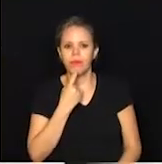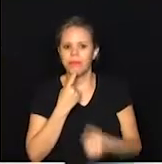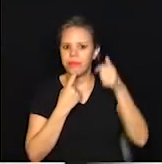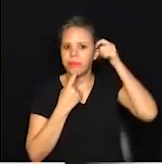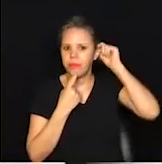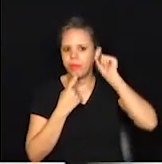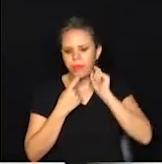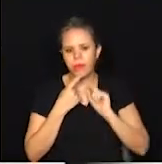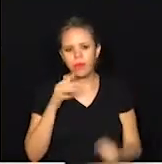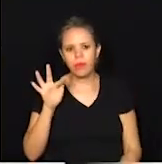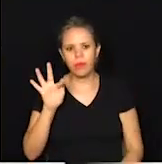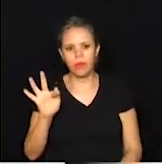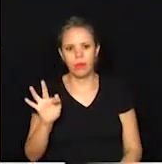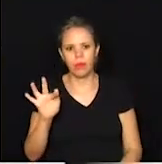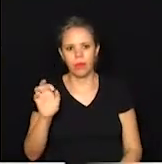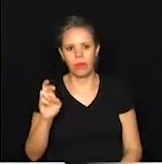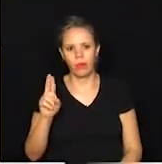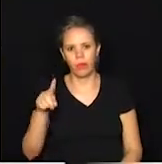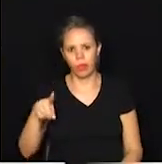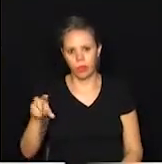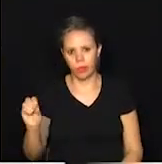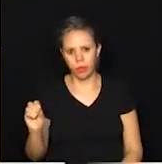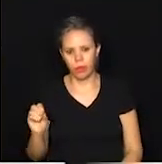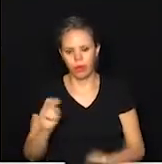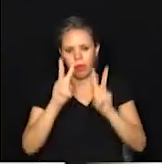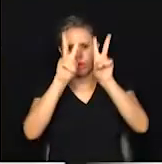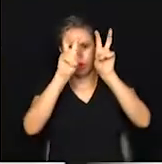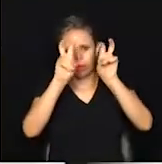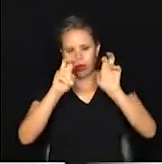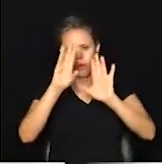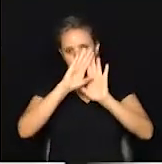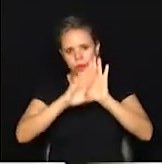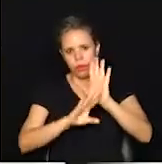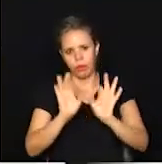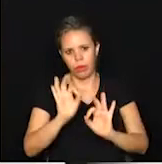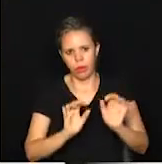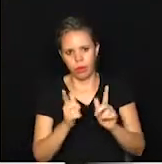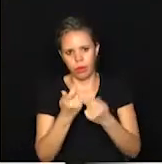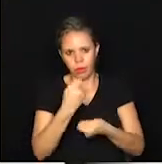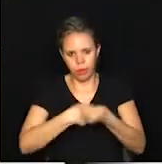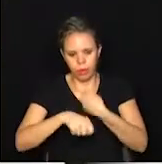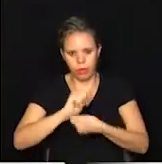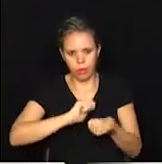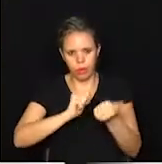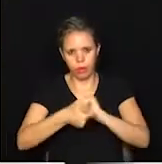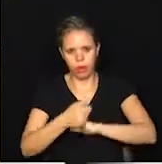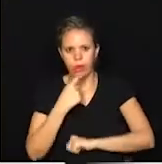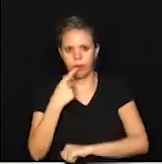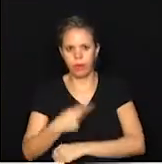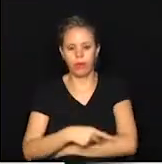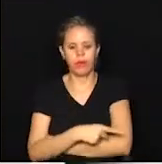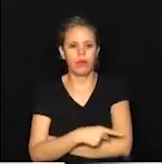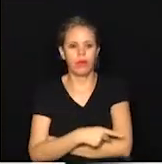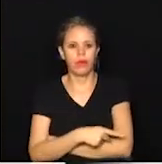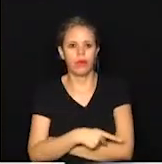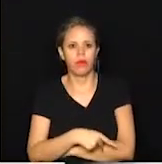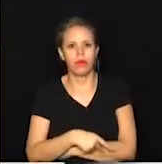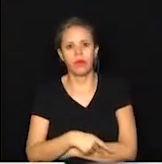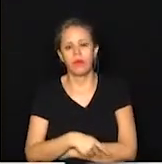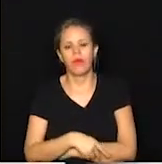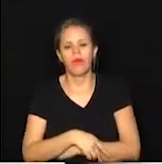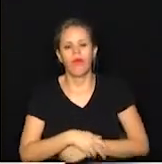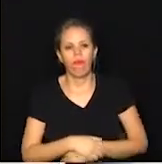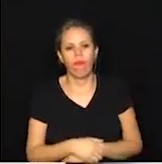o Fernando Vanin. Entre os assuntos, o plano de gestão do esporte em Campinas. Essa será